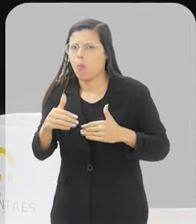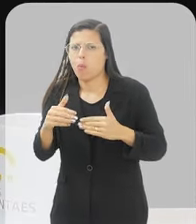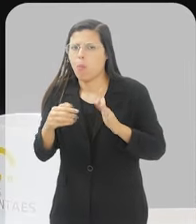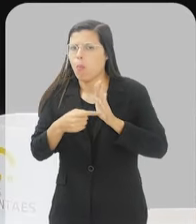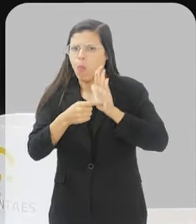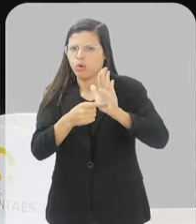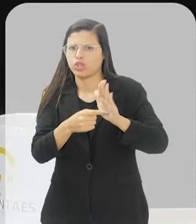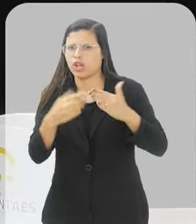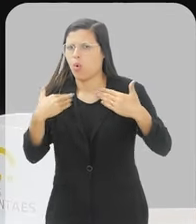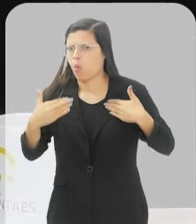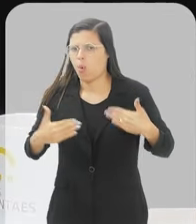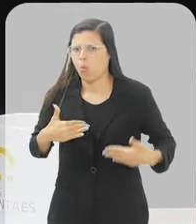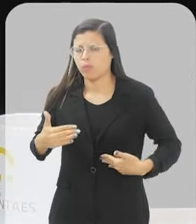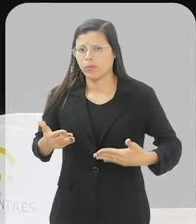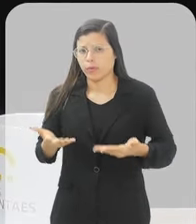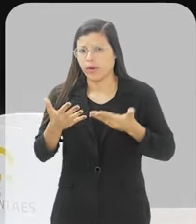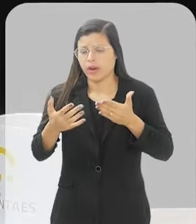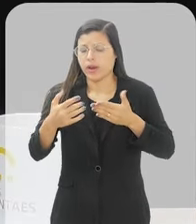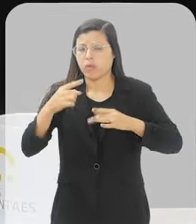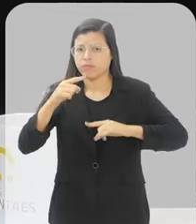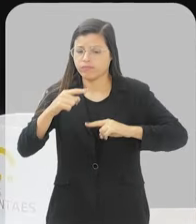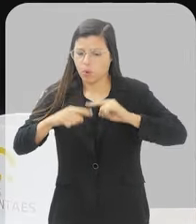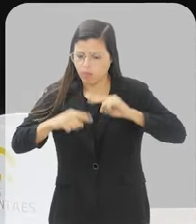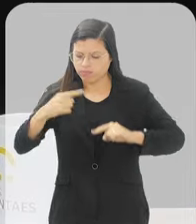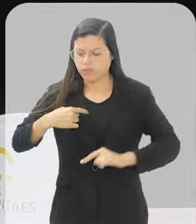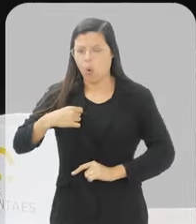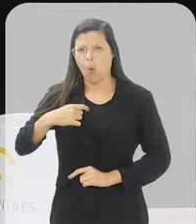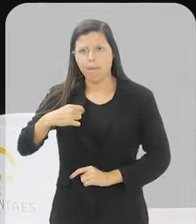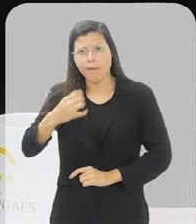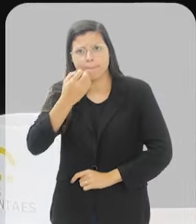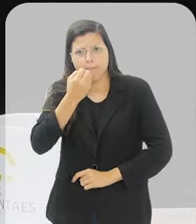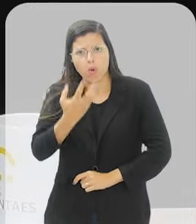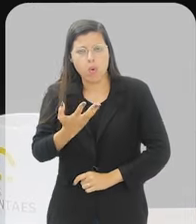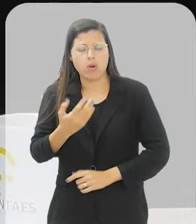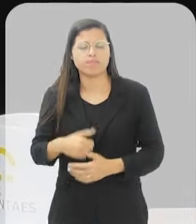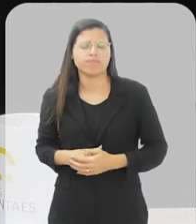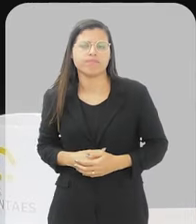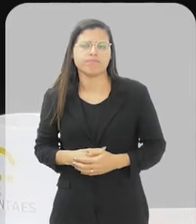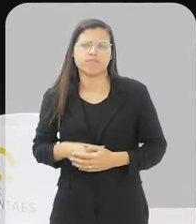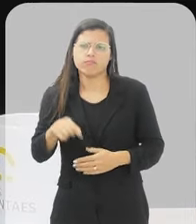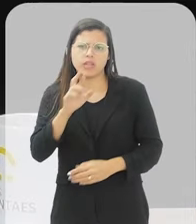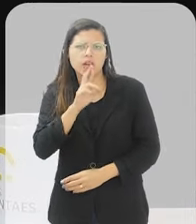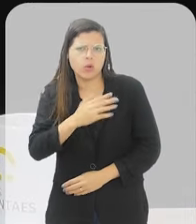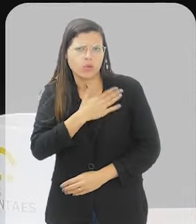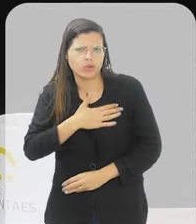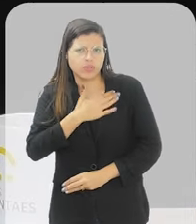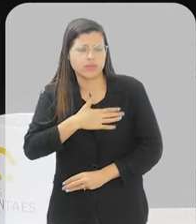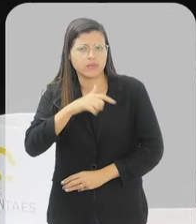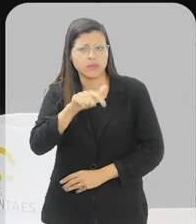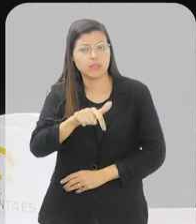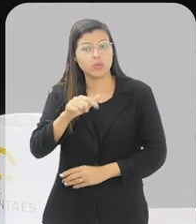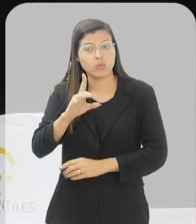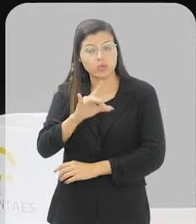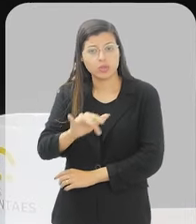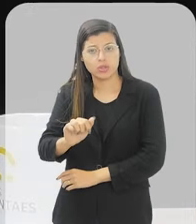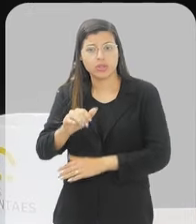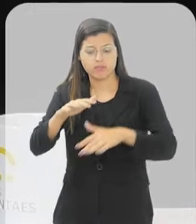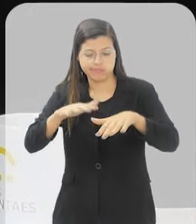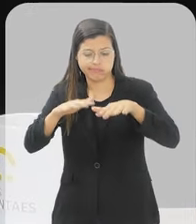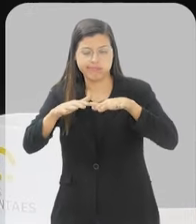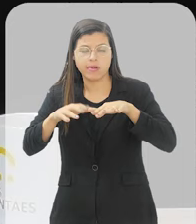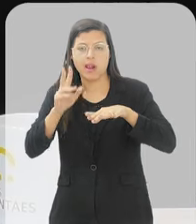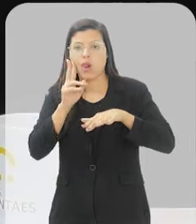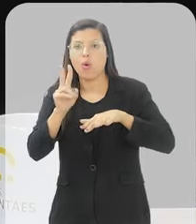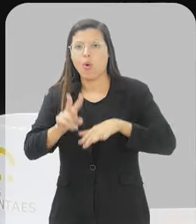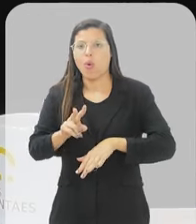fazer uma fantasia realmente de luxo. Aí ele falou: gostei de você. Quando foi no dia do desfile,